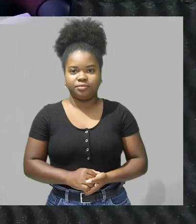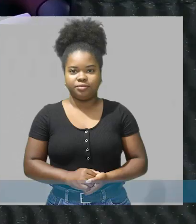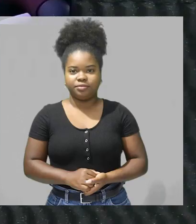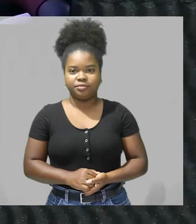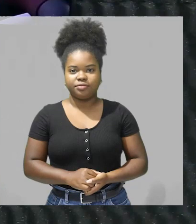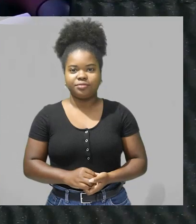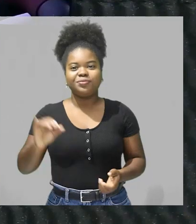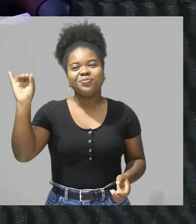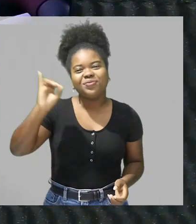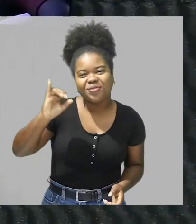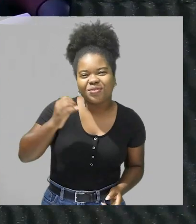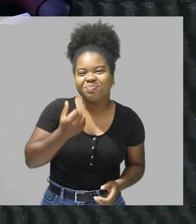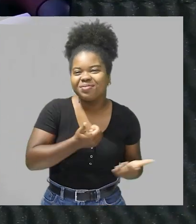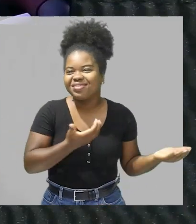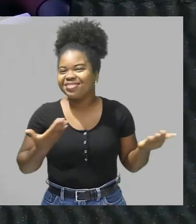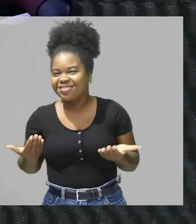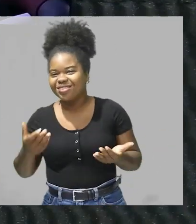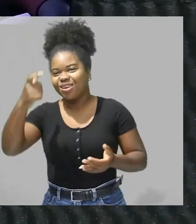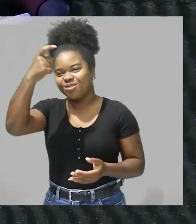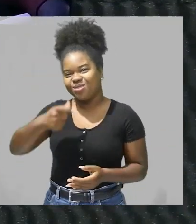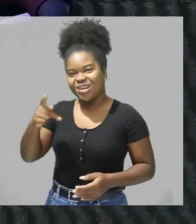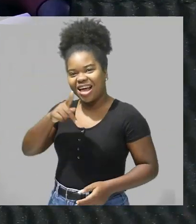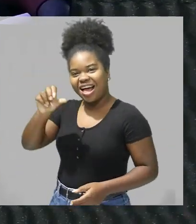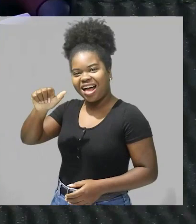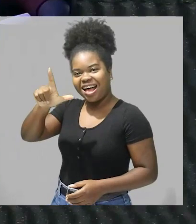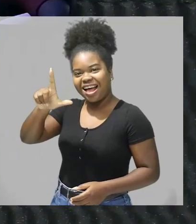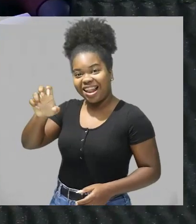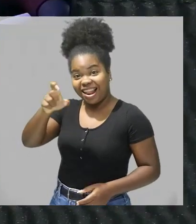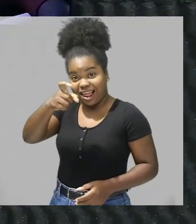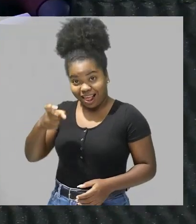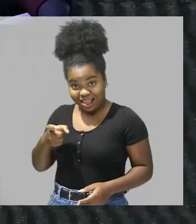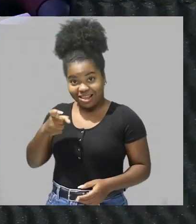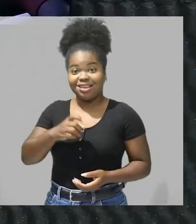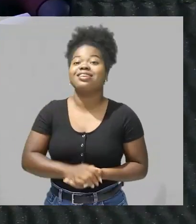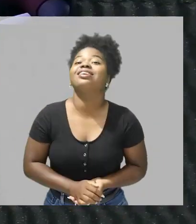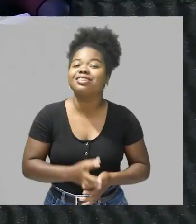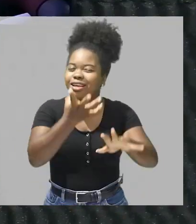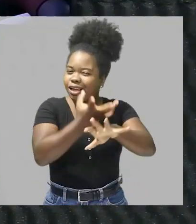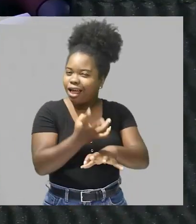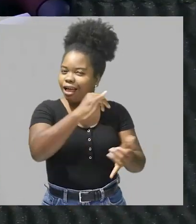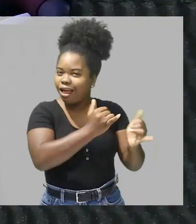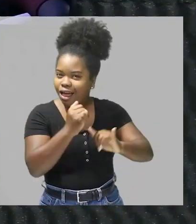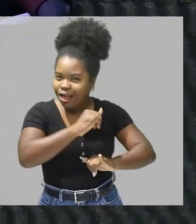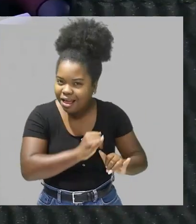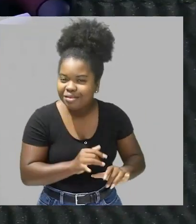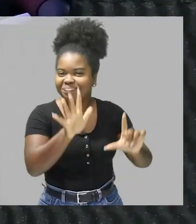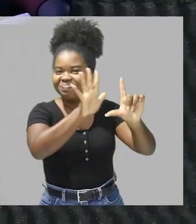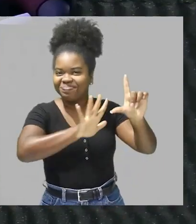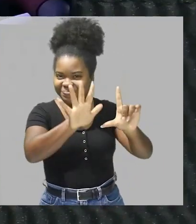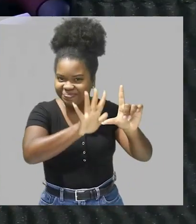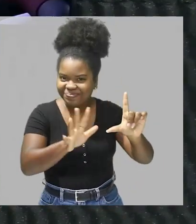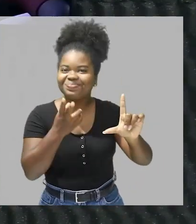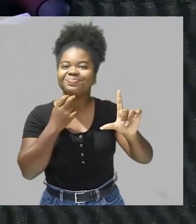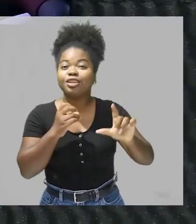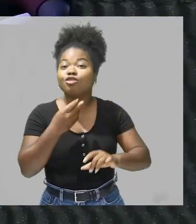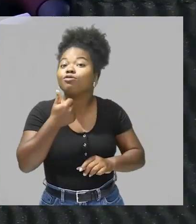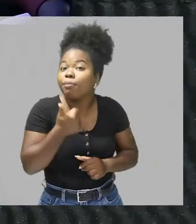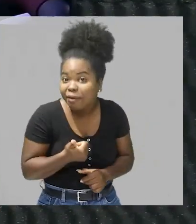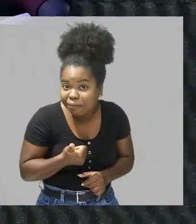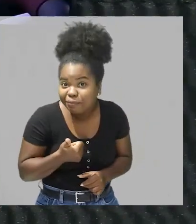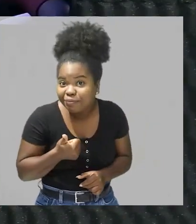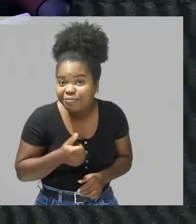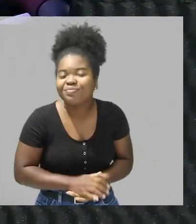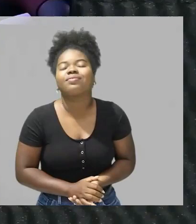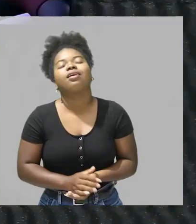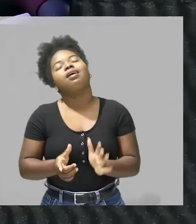Olá turminha sejam todos bem-vindos sou professor Alex Ferreira professor de química da plataforma Gonçalves Dias tudo bem com vocês turminha